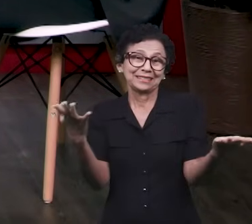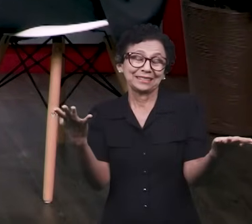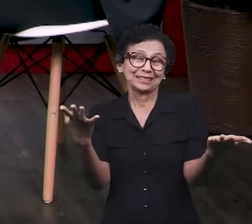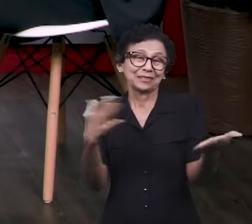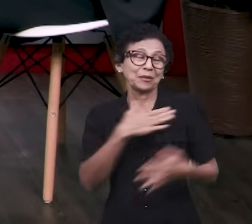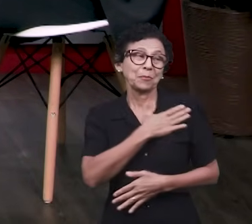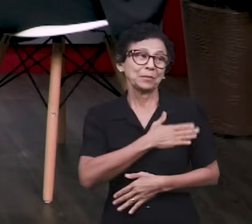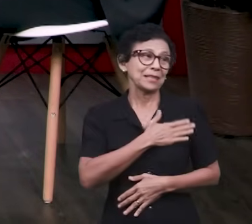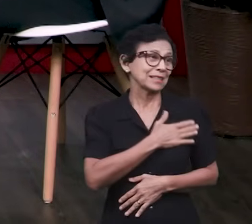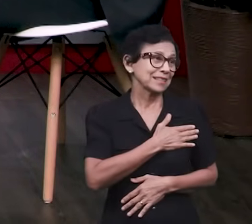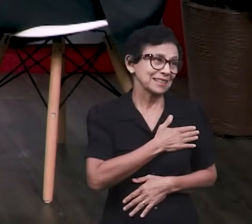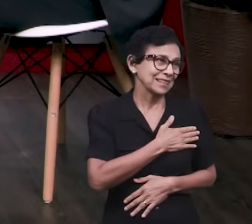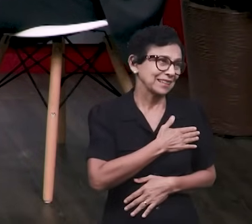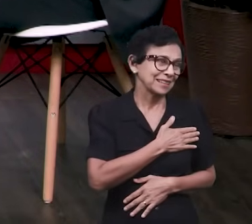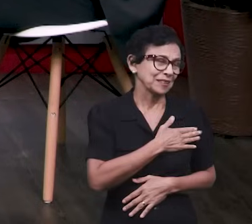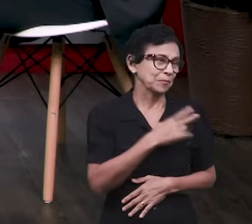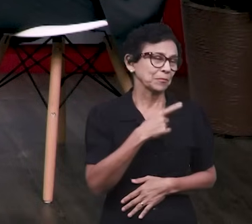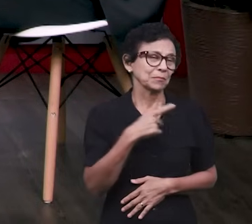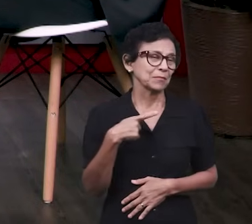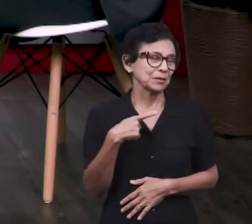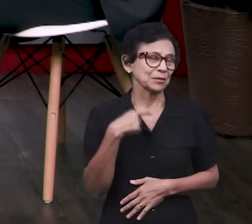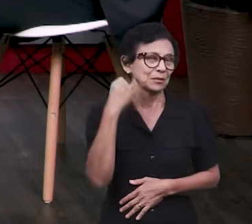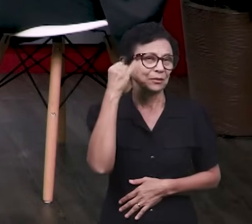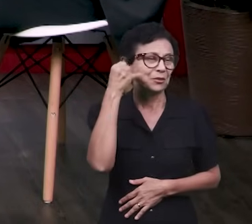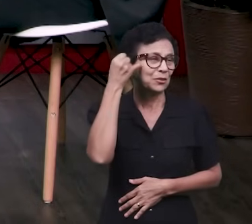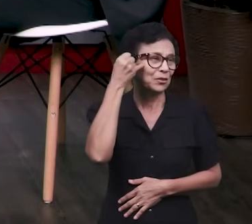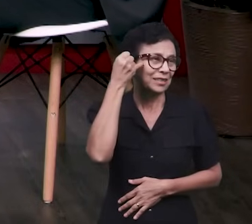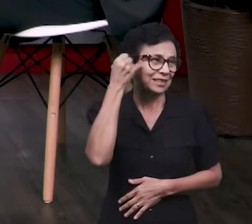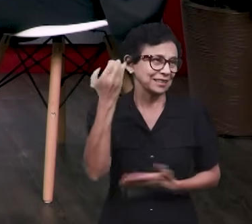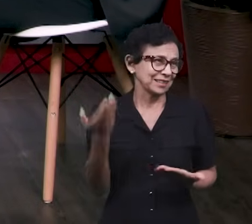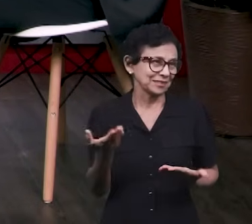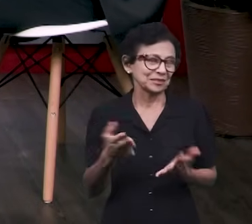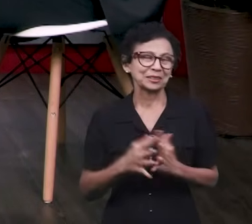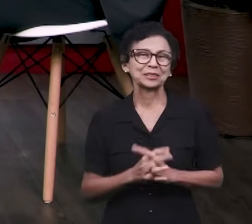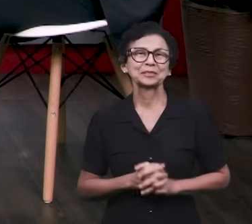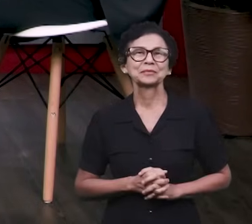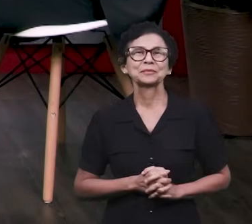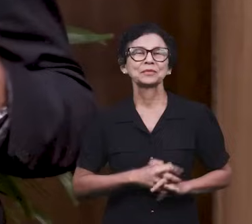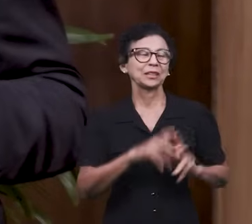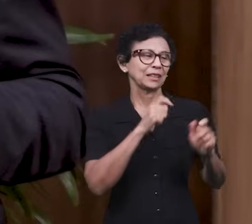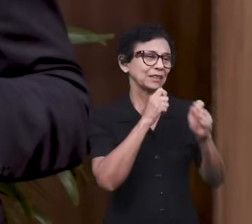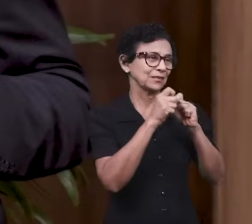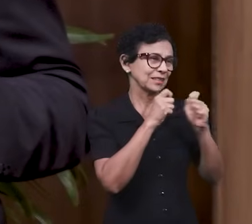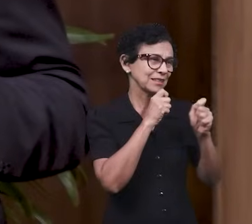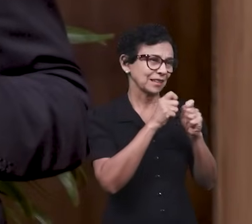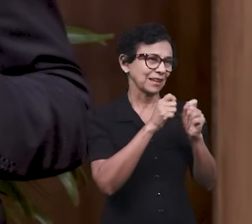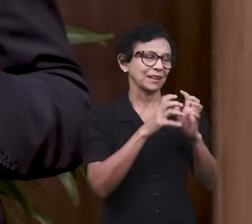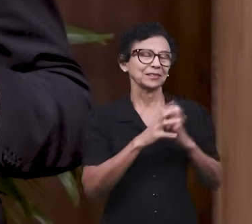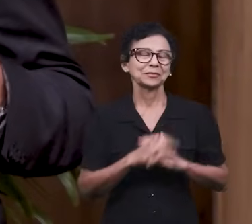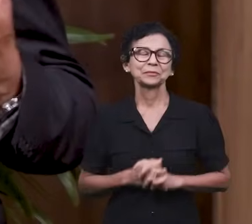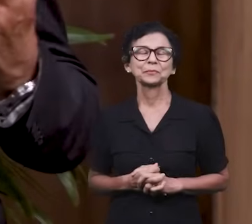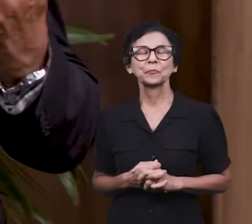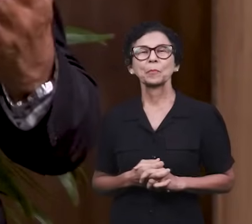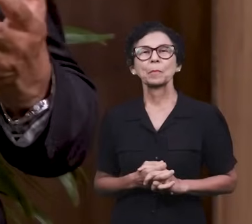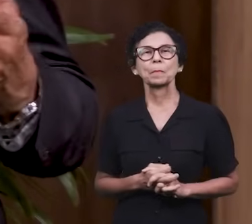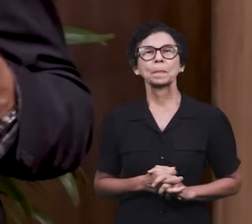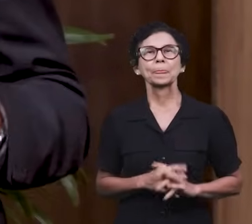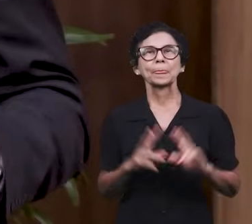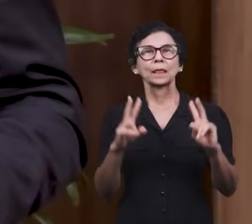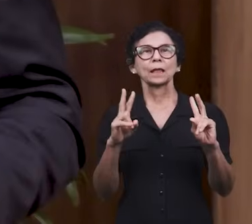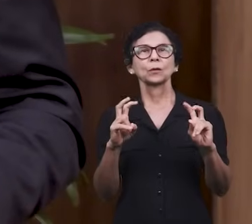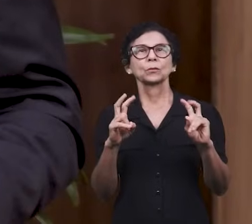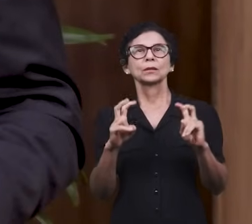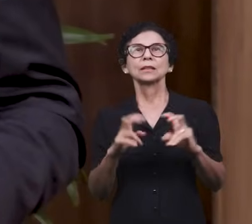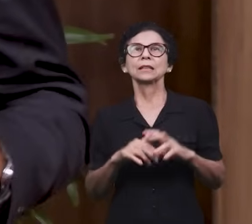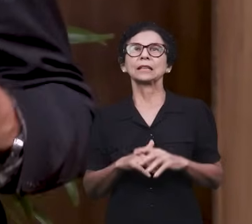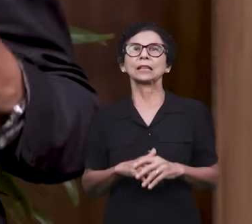honrado, pastor Josias, está aqui nesta posição. E o tema que estaremos tratando neste